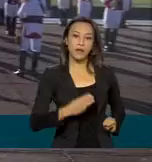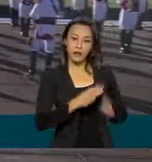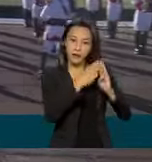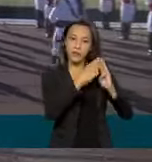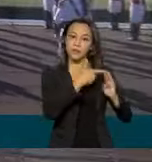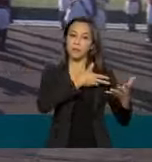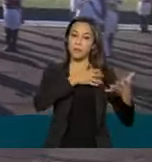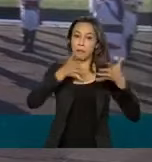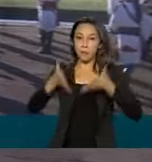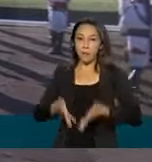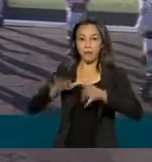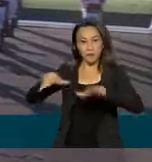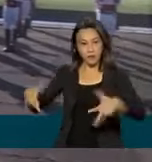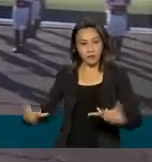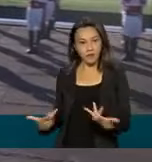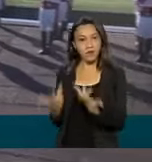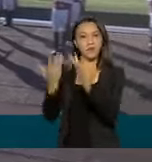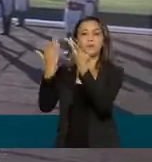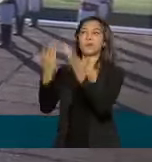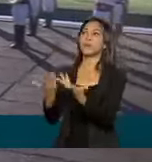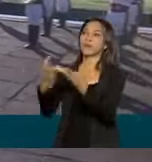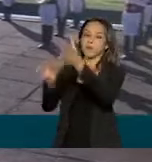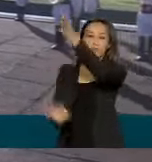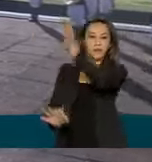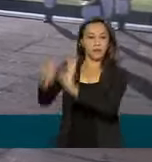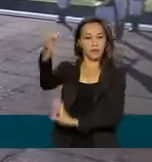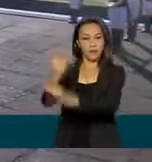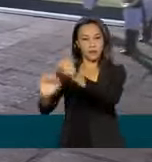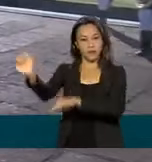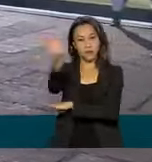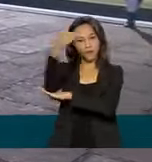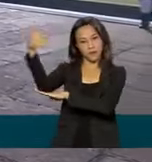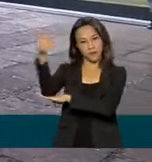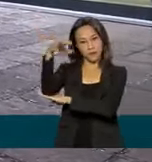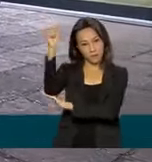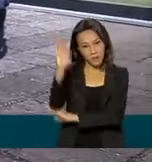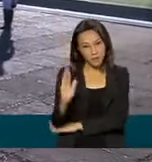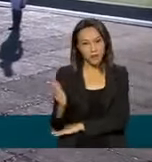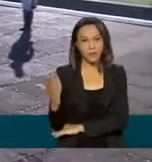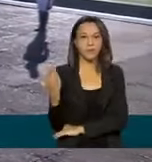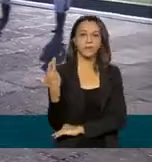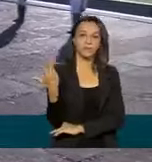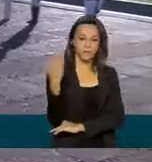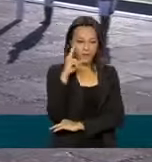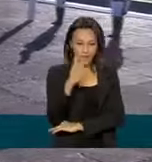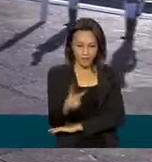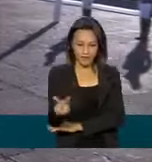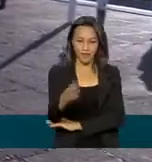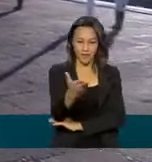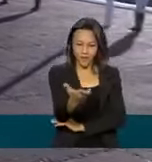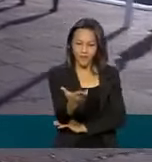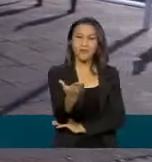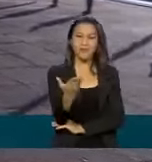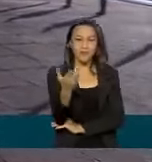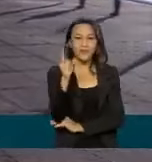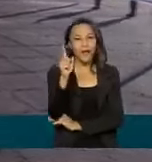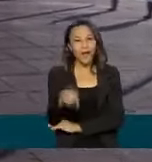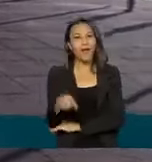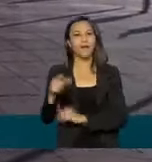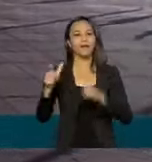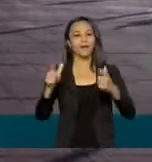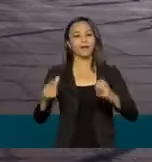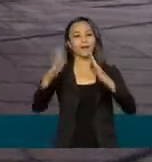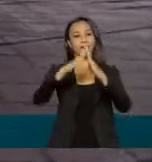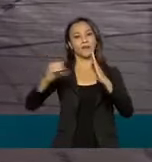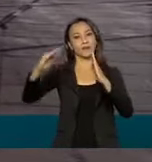cerimônia, desse ato solene de hasteamento da bandeira nacional. Imagens ao vivo aí, portanto, do Palácio